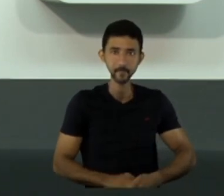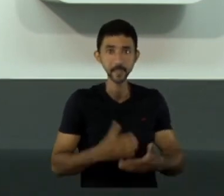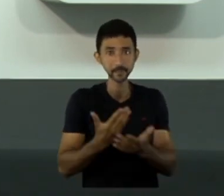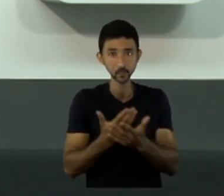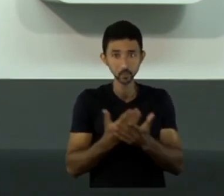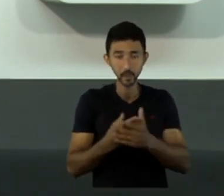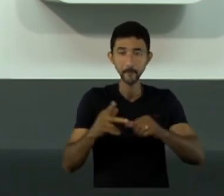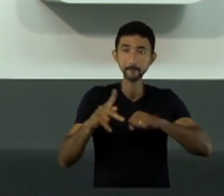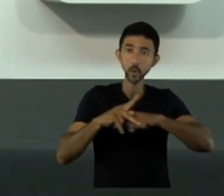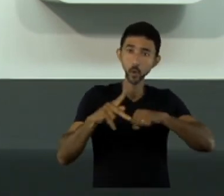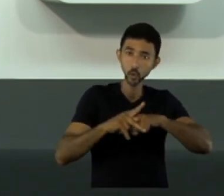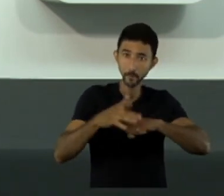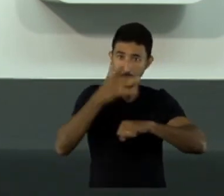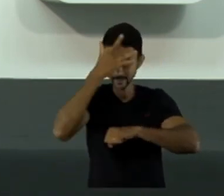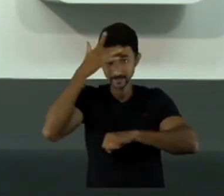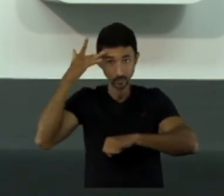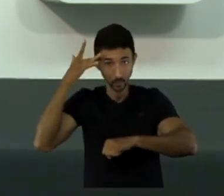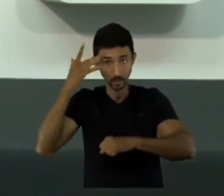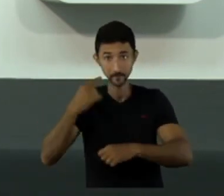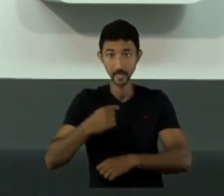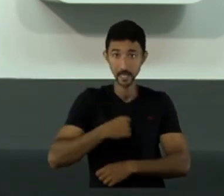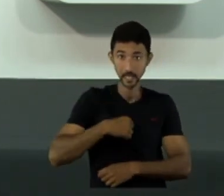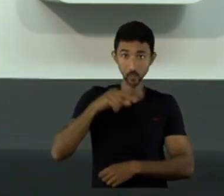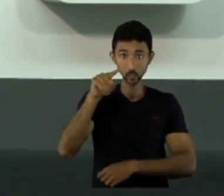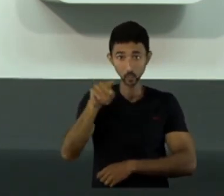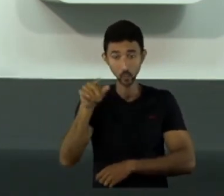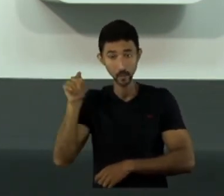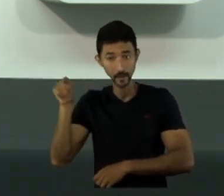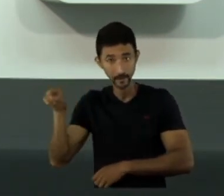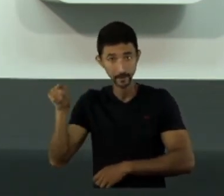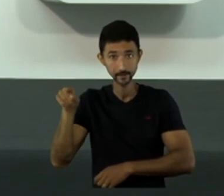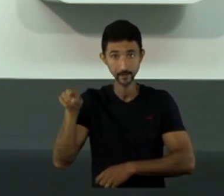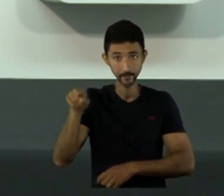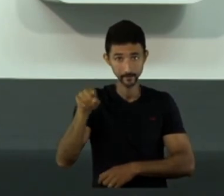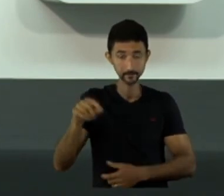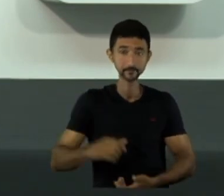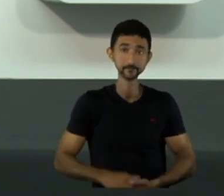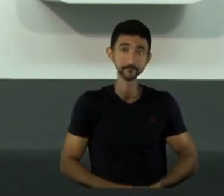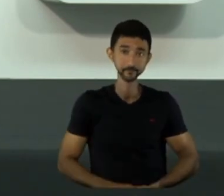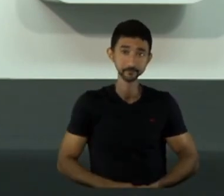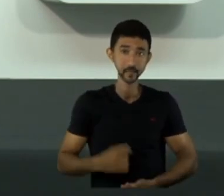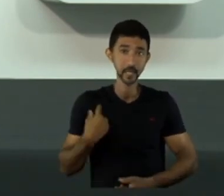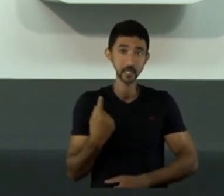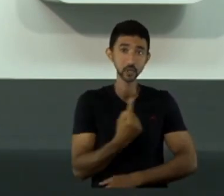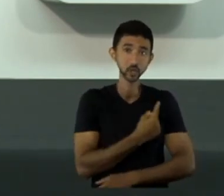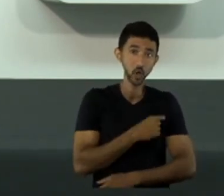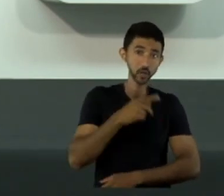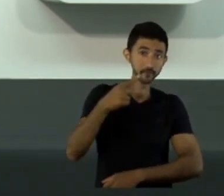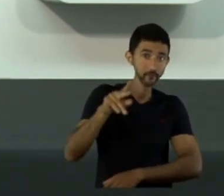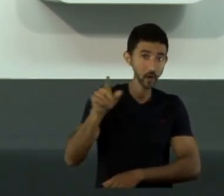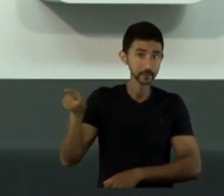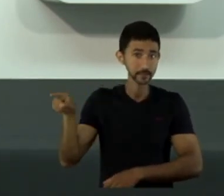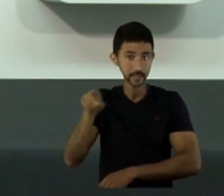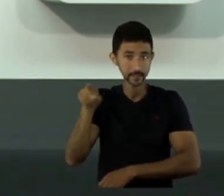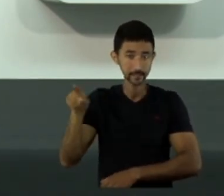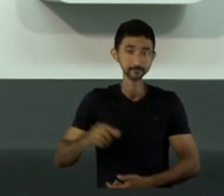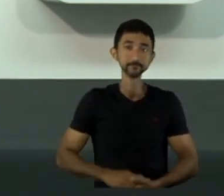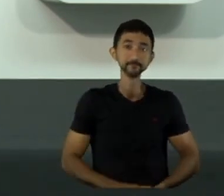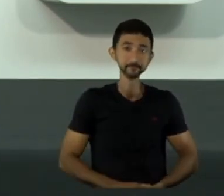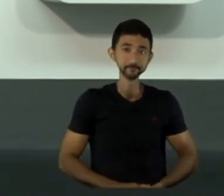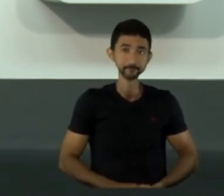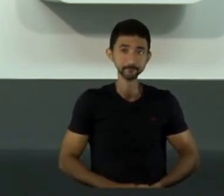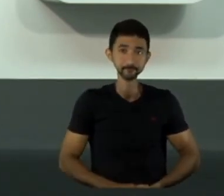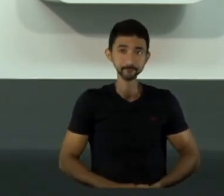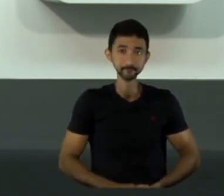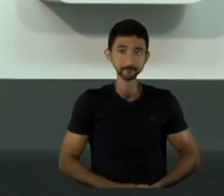pouquinho sobre os pronomes pessoais. Eu, tu, ele ou ela, nós, vós, eles e elas,